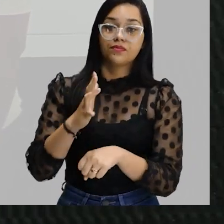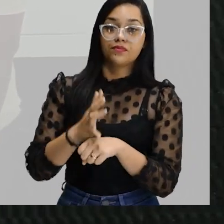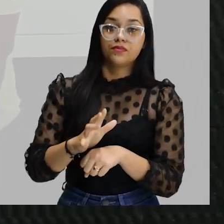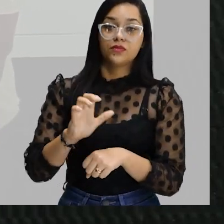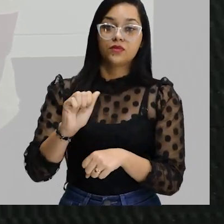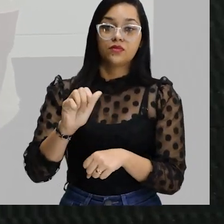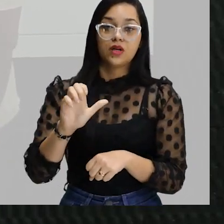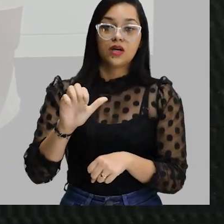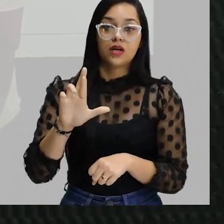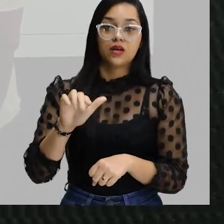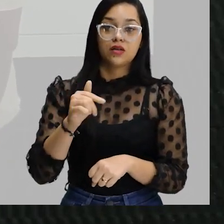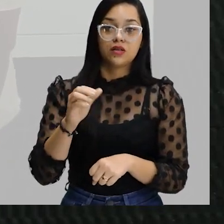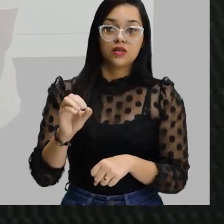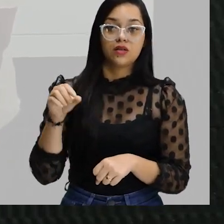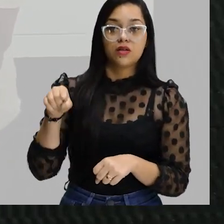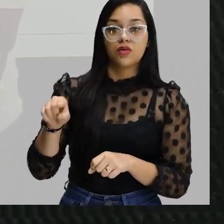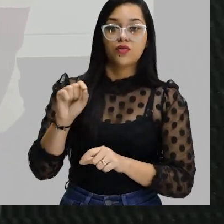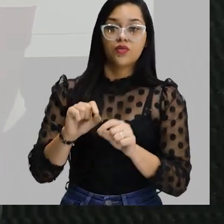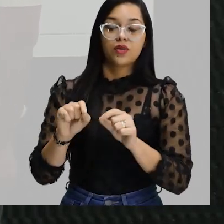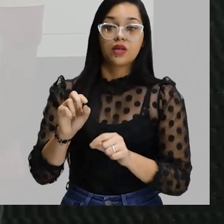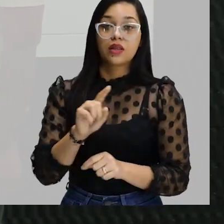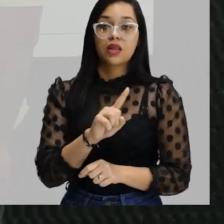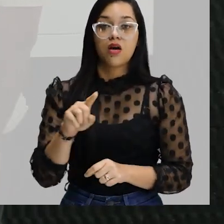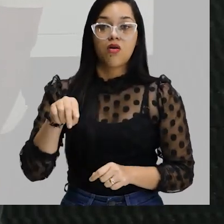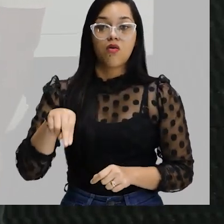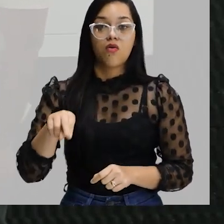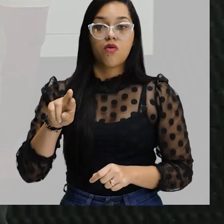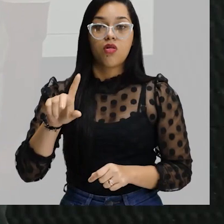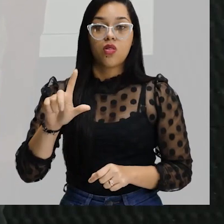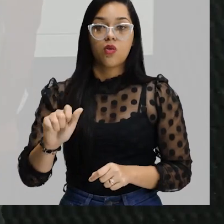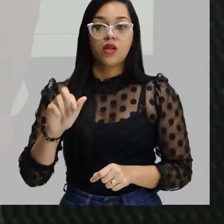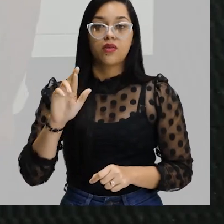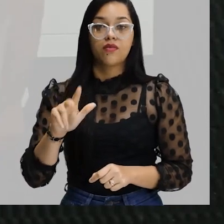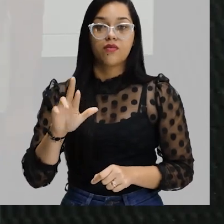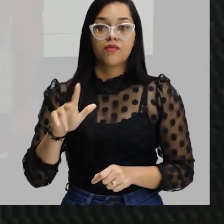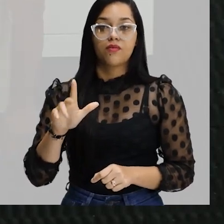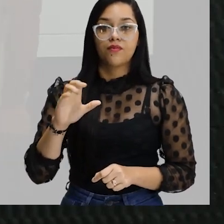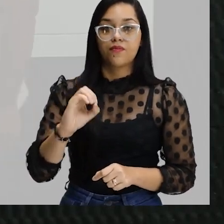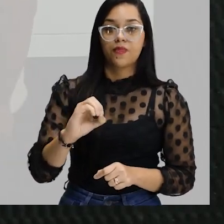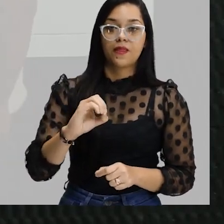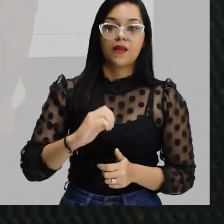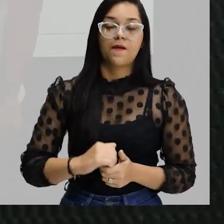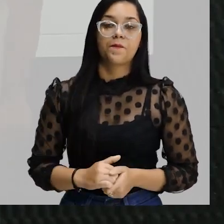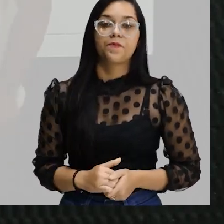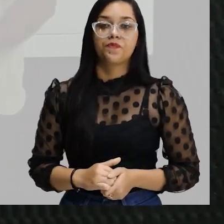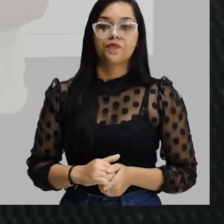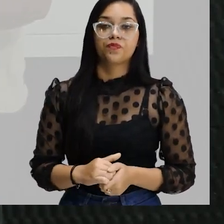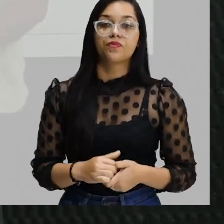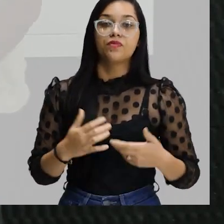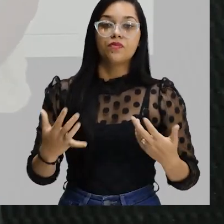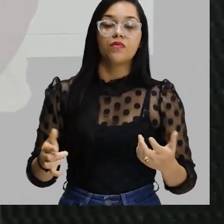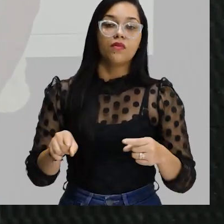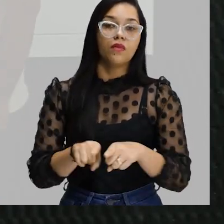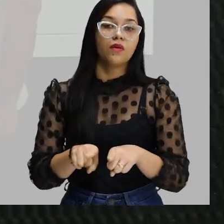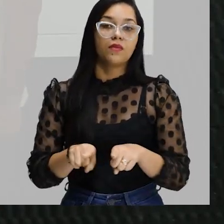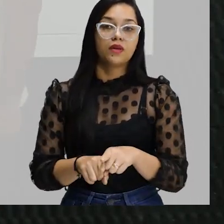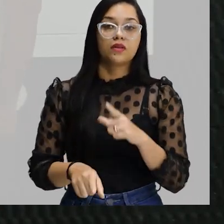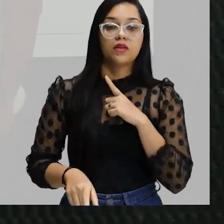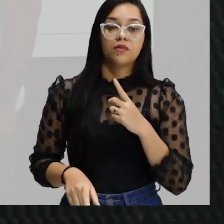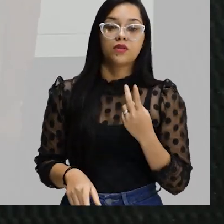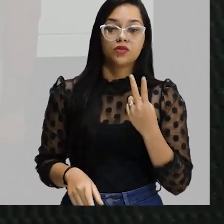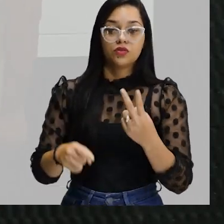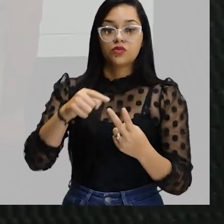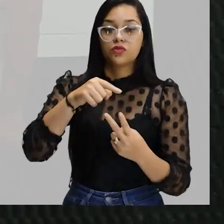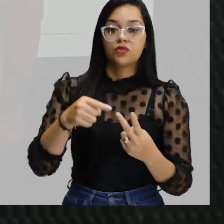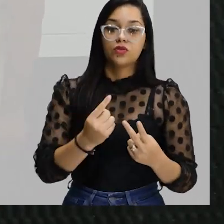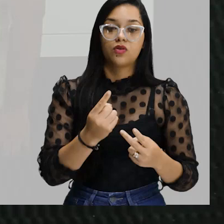de uma aceleração. Essa aceleração ela é não nula, ela é diferente de zero. tá ok? E nós temos aí duas